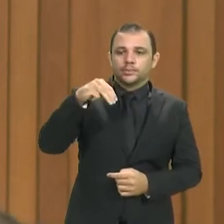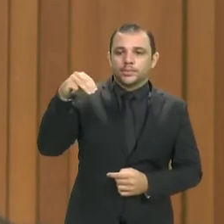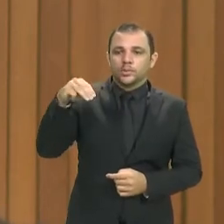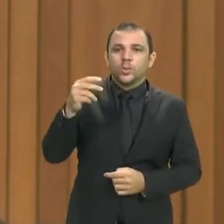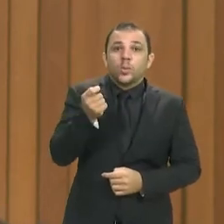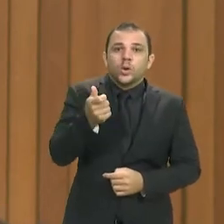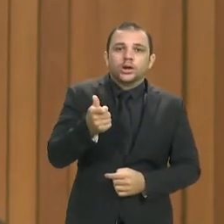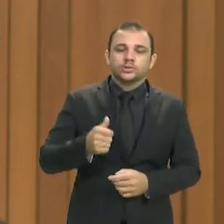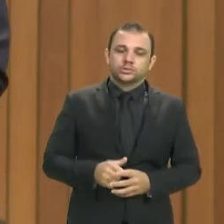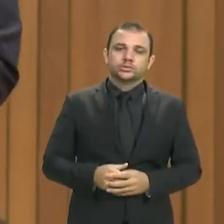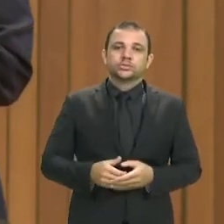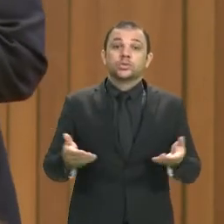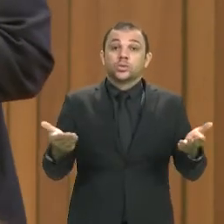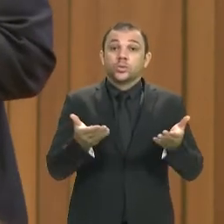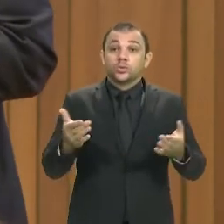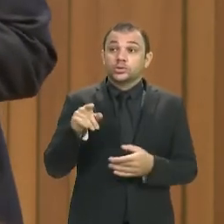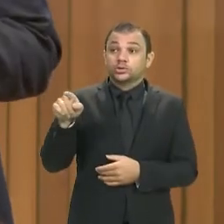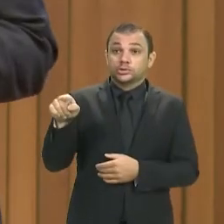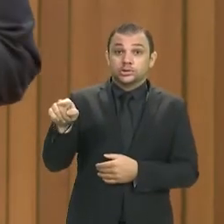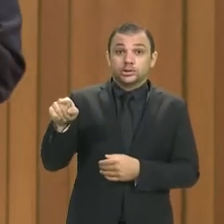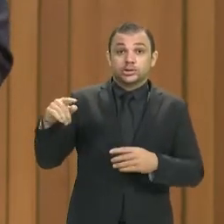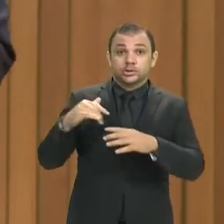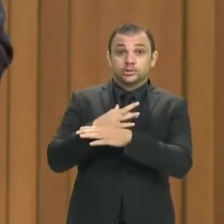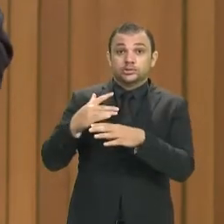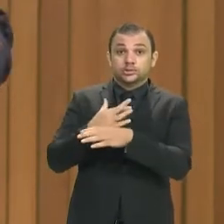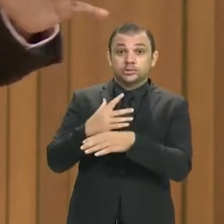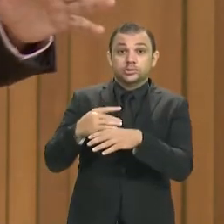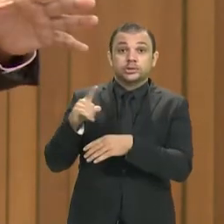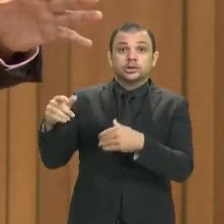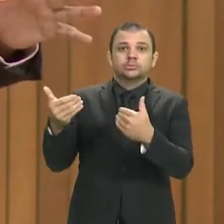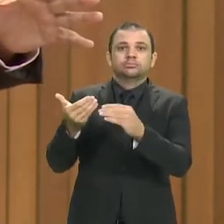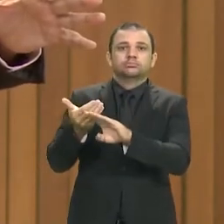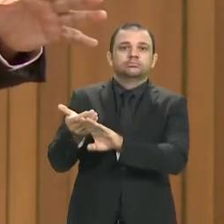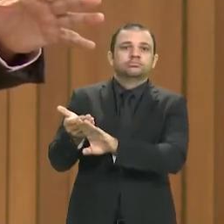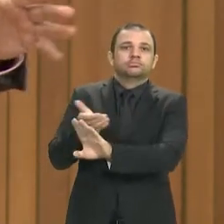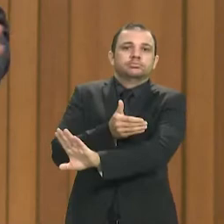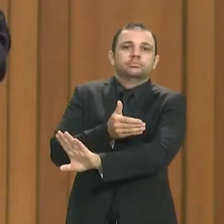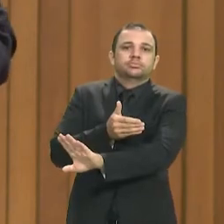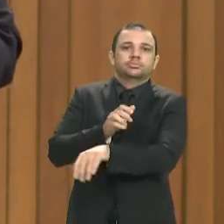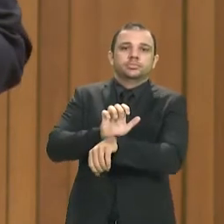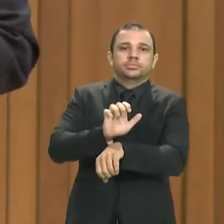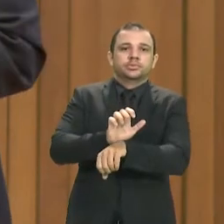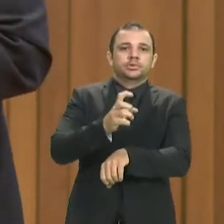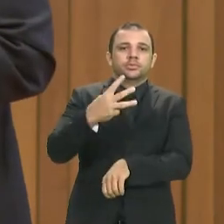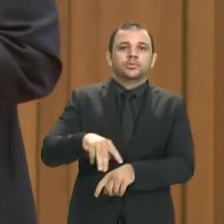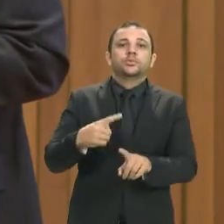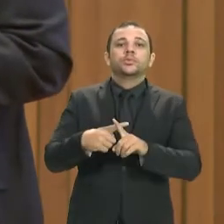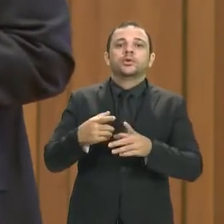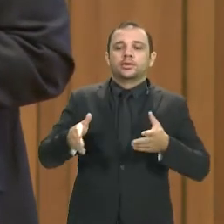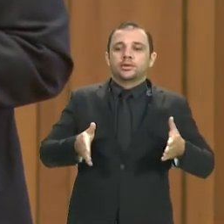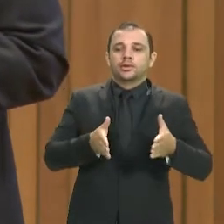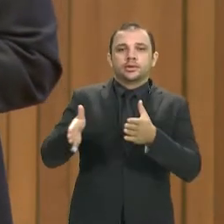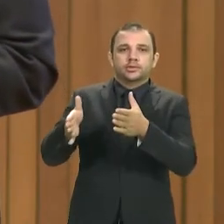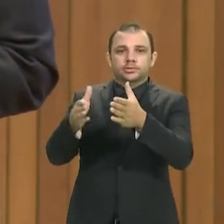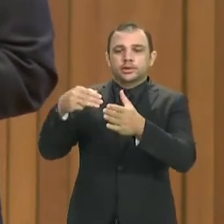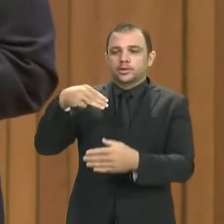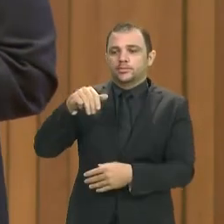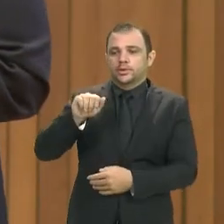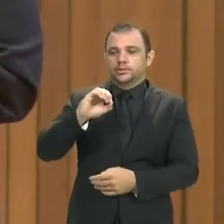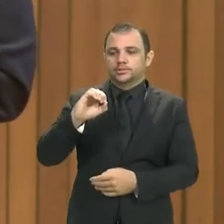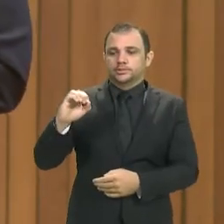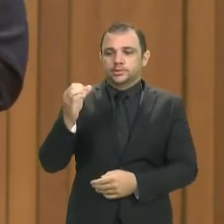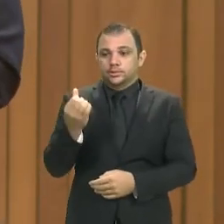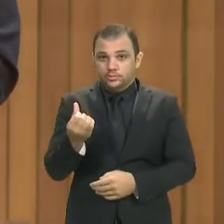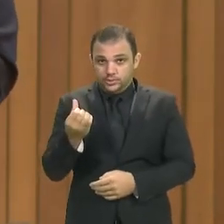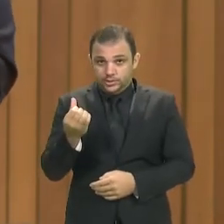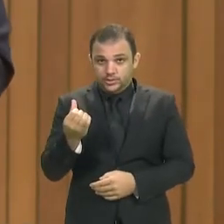O município hoje encontra-se isolado do estado do Maranhão. A MA-006, que liga Pedro do Rosário